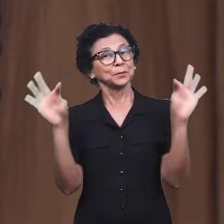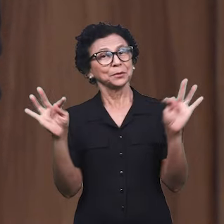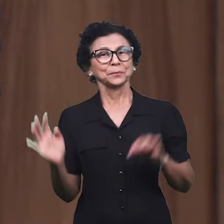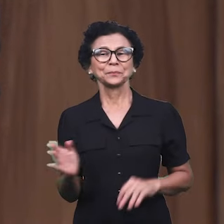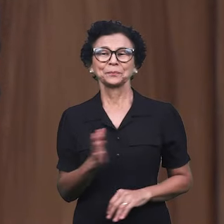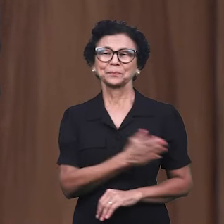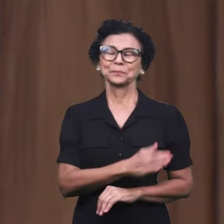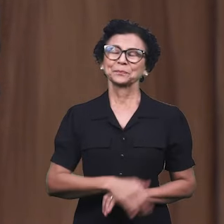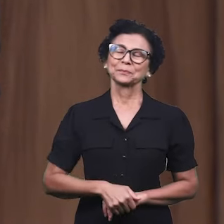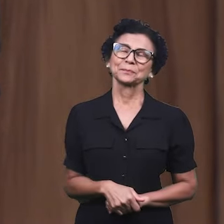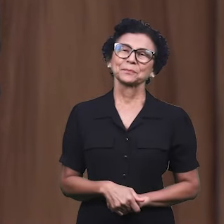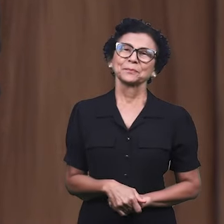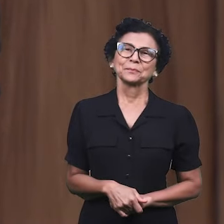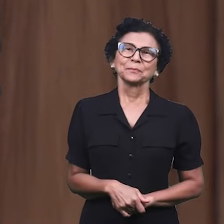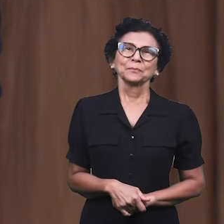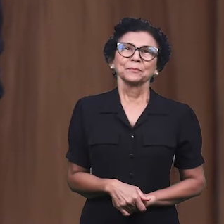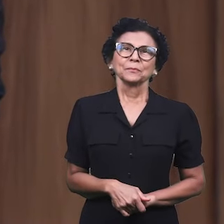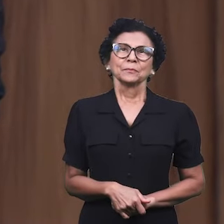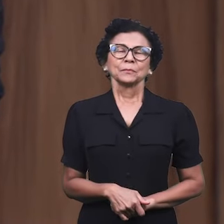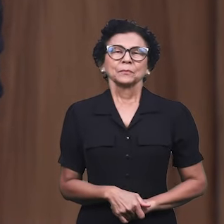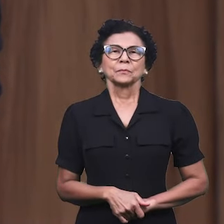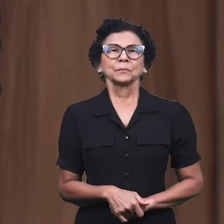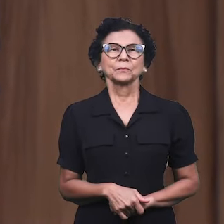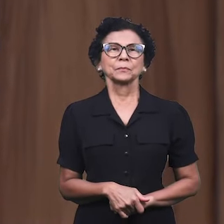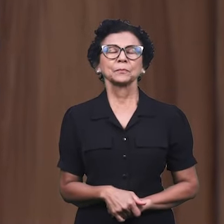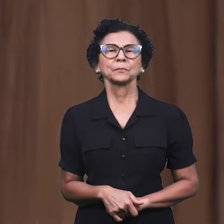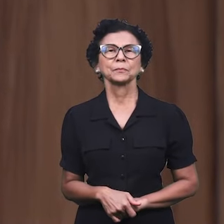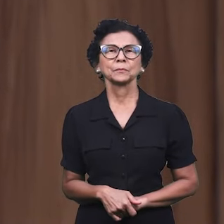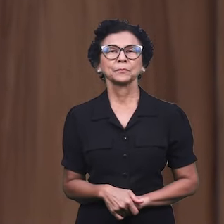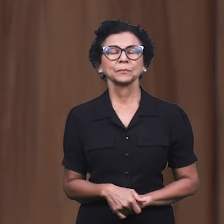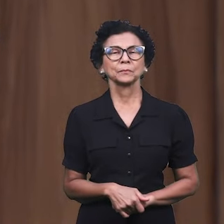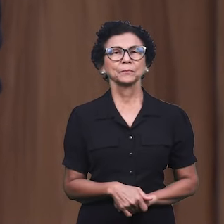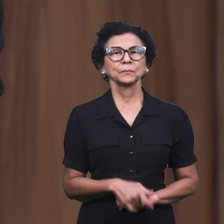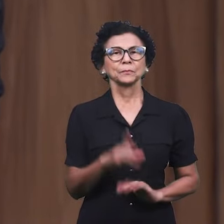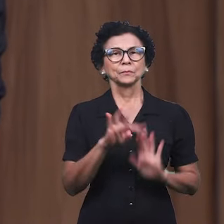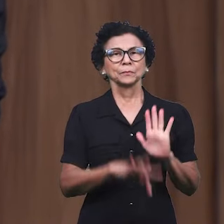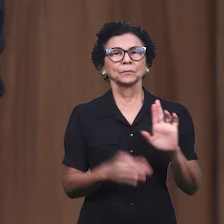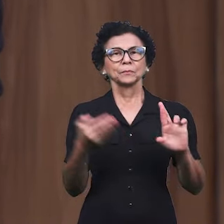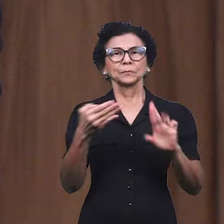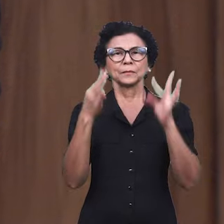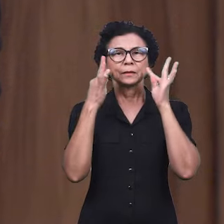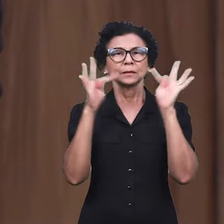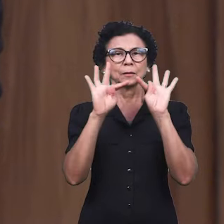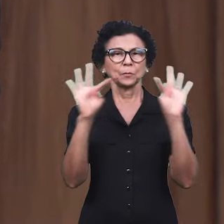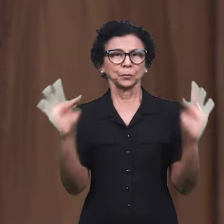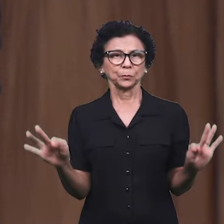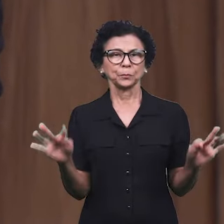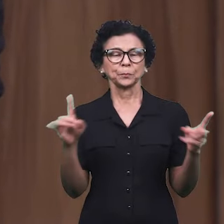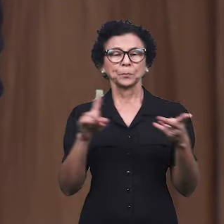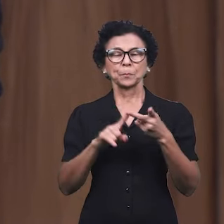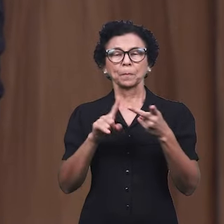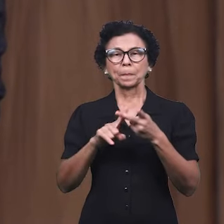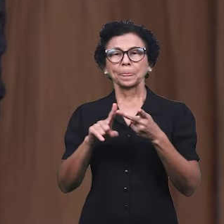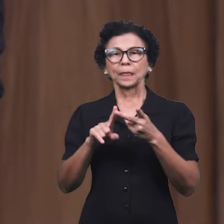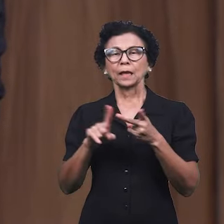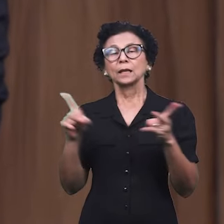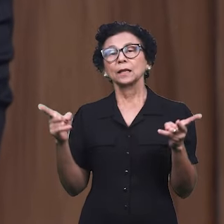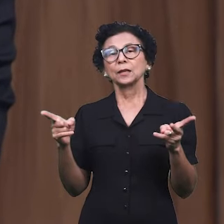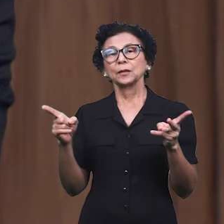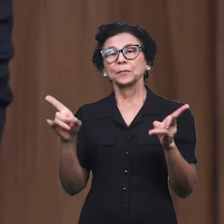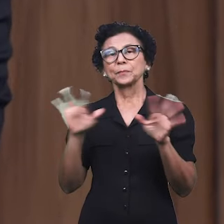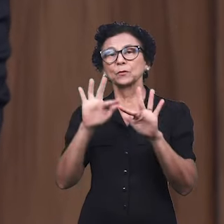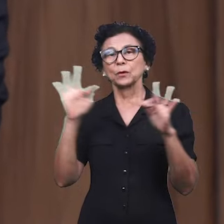nosso testemunho. Sim, não é? Perfeitamente. E que a família é um projeto de Deus. E assim